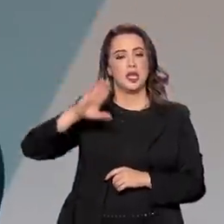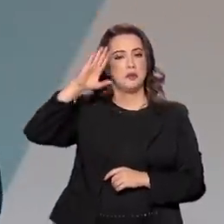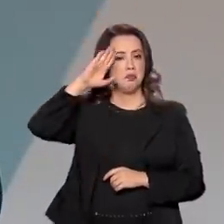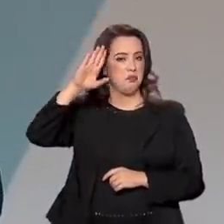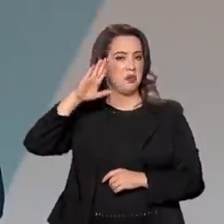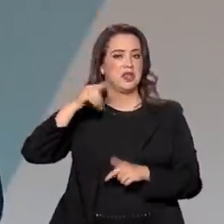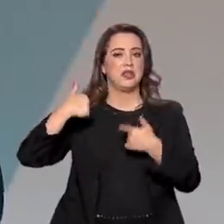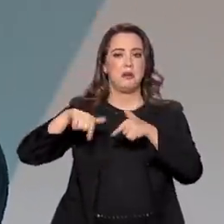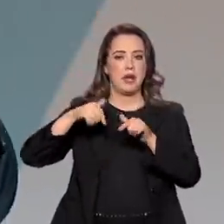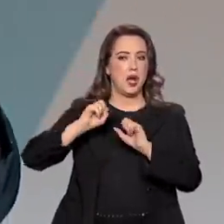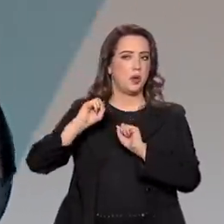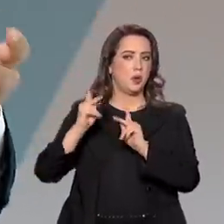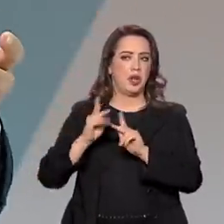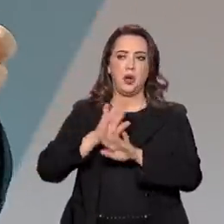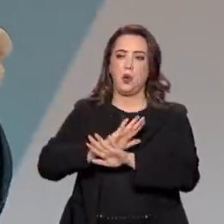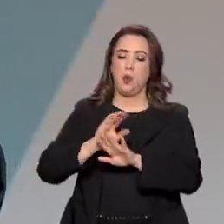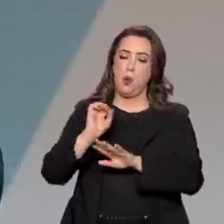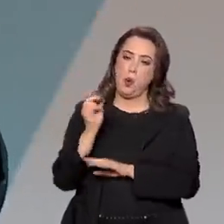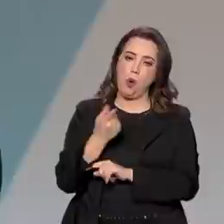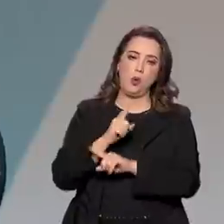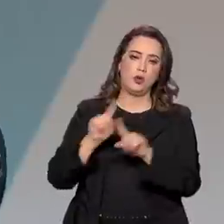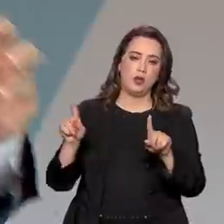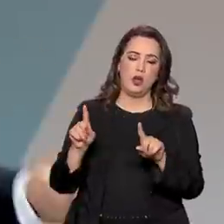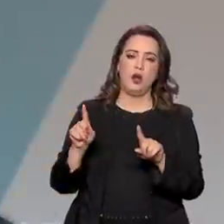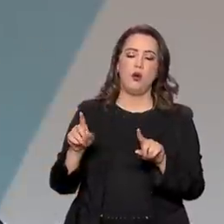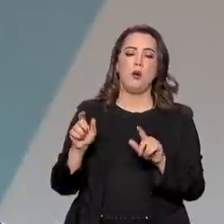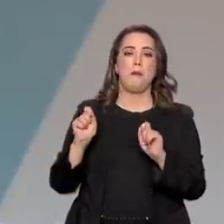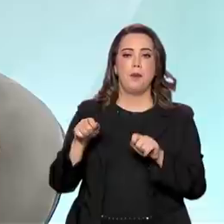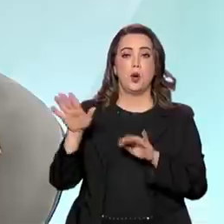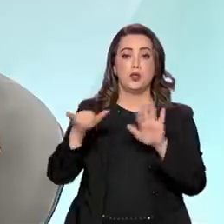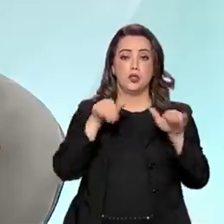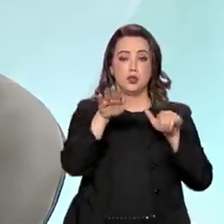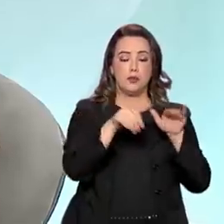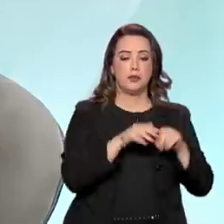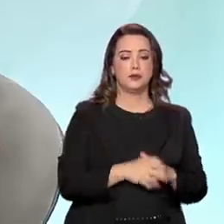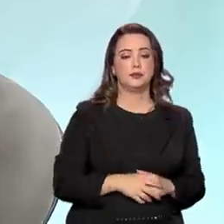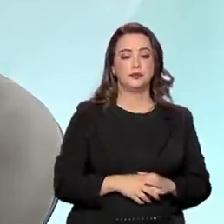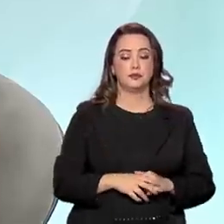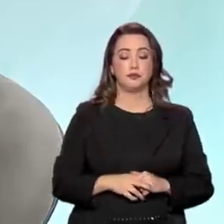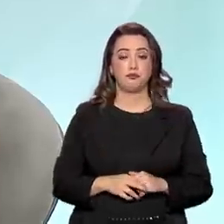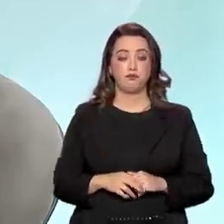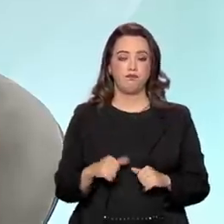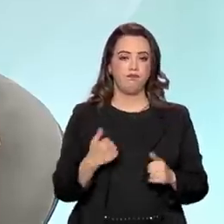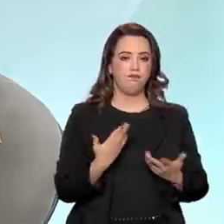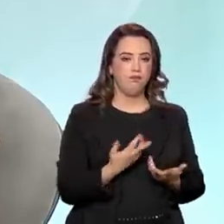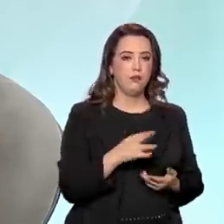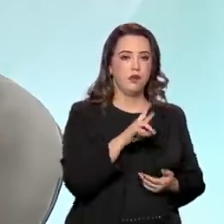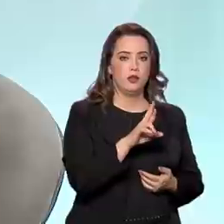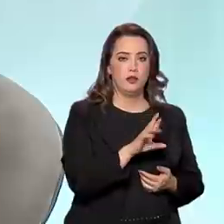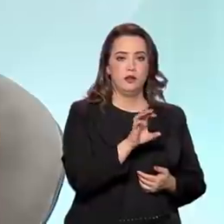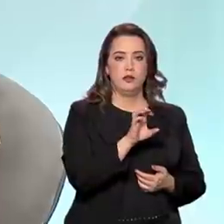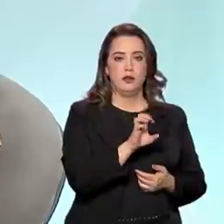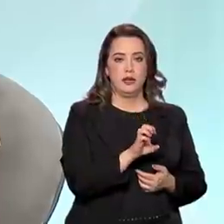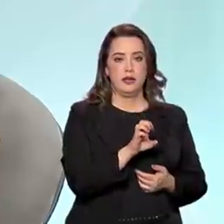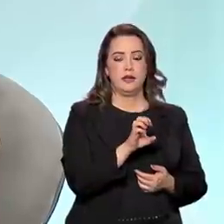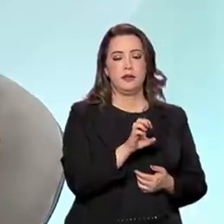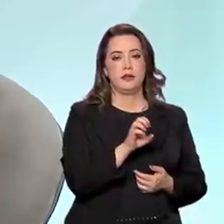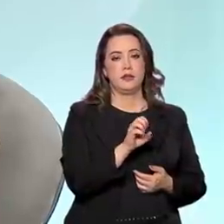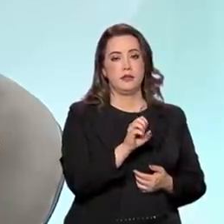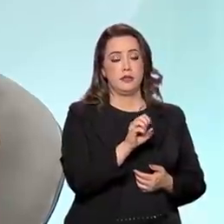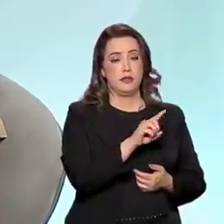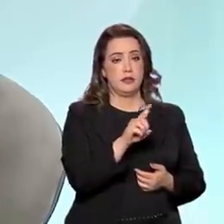avesso militar não tenha feito como é que funciona isso achei bem interessante né do exército